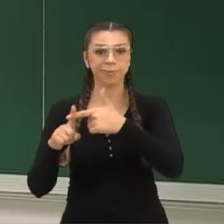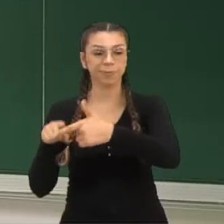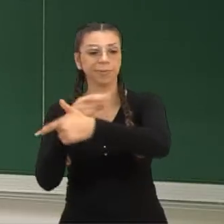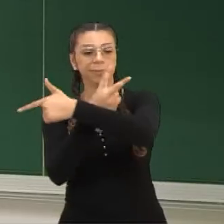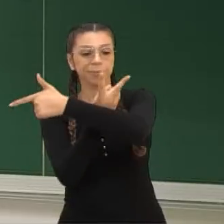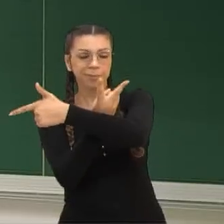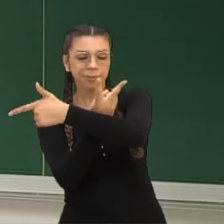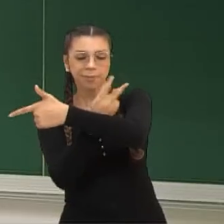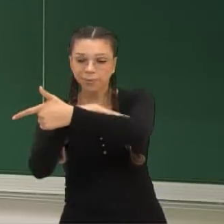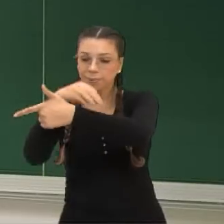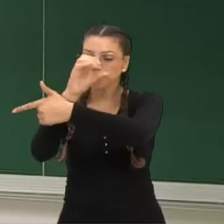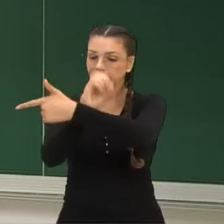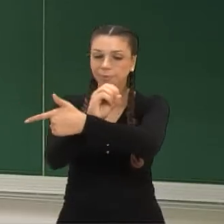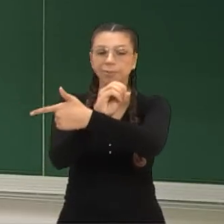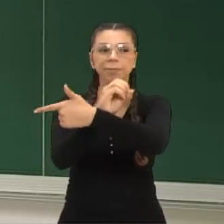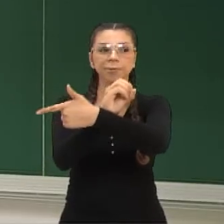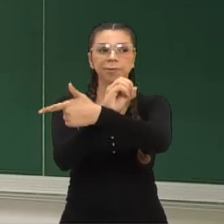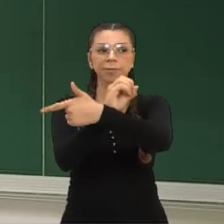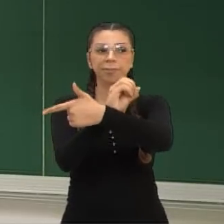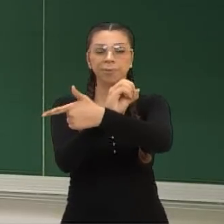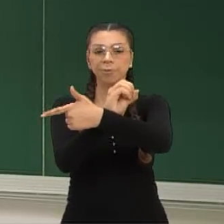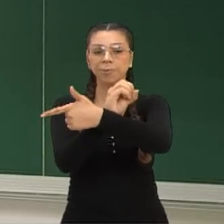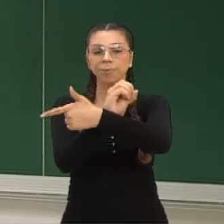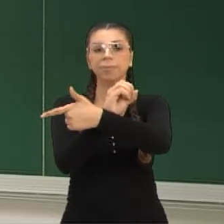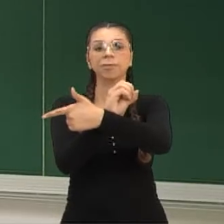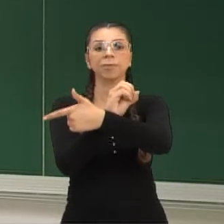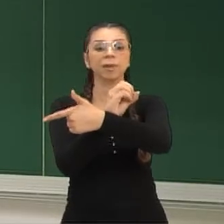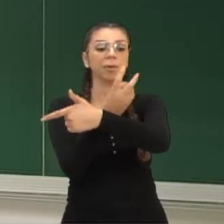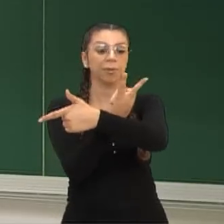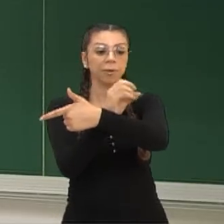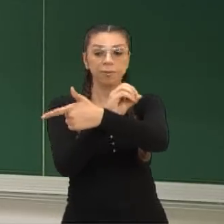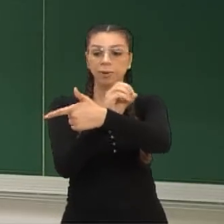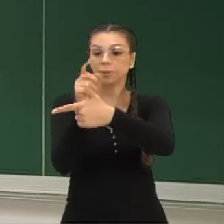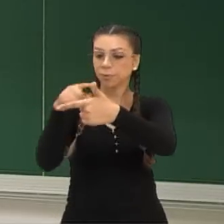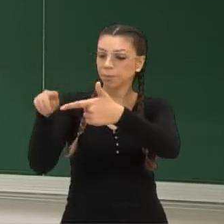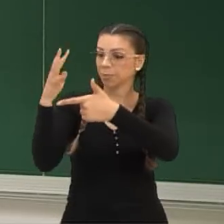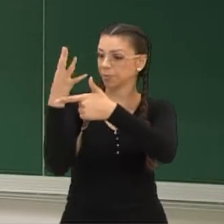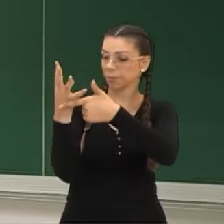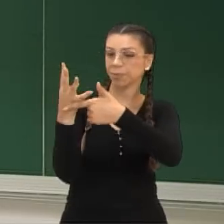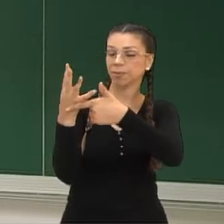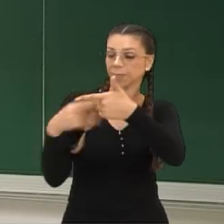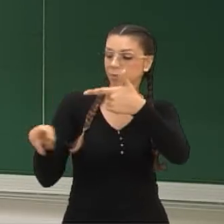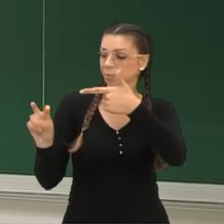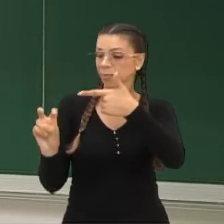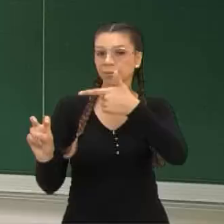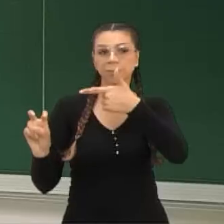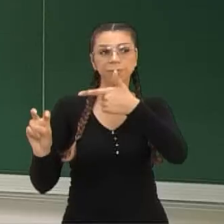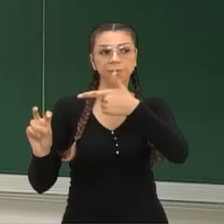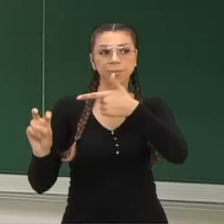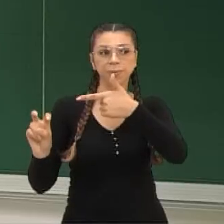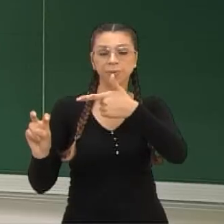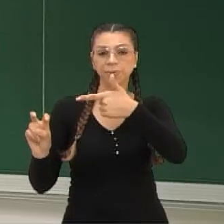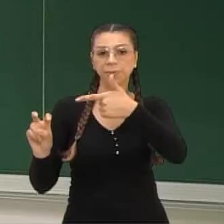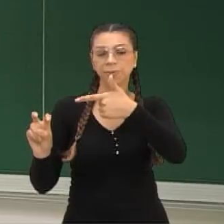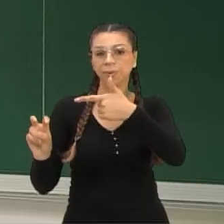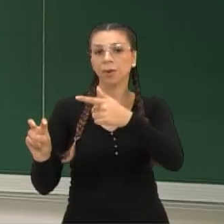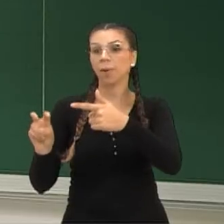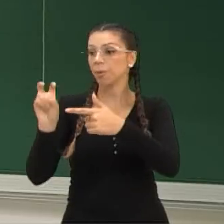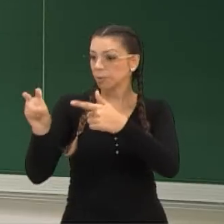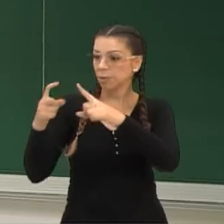para a casa dos centésimos. 20 dividido por 4, 5. 5 vezes